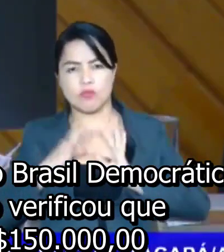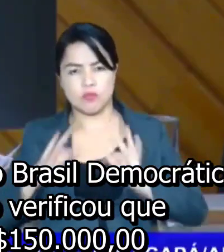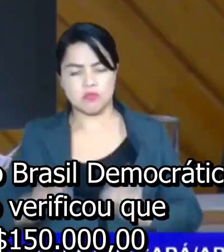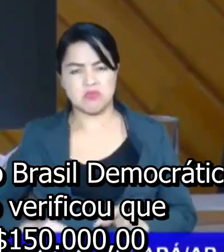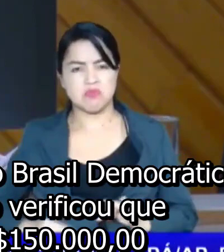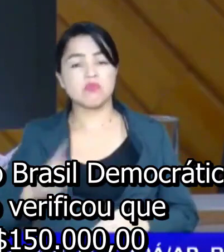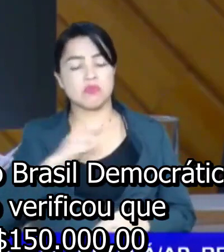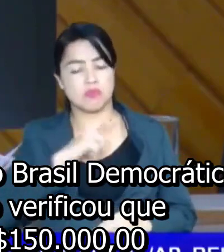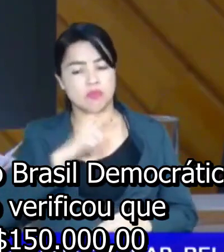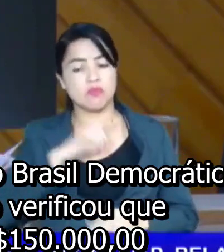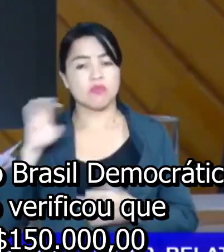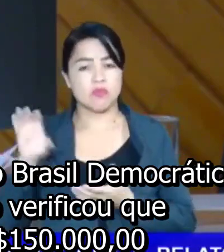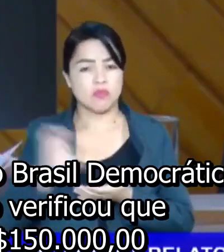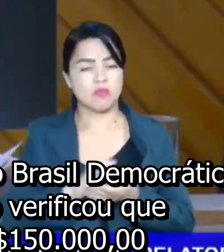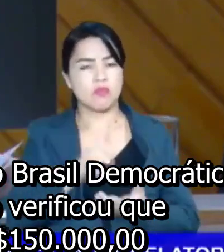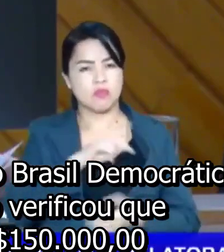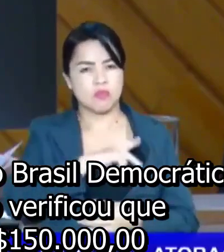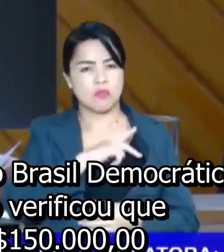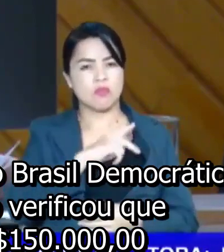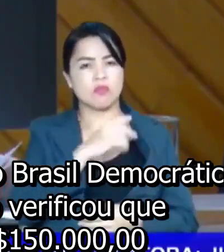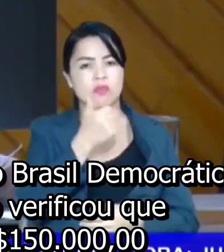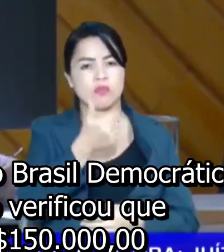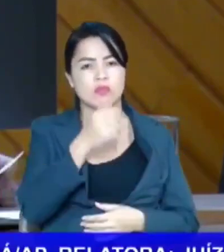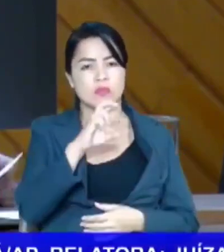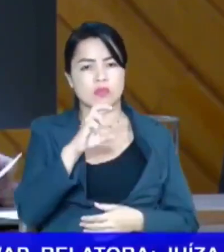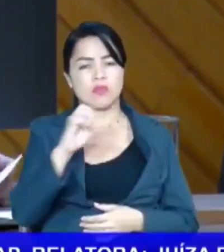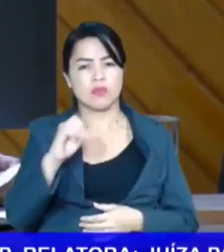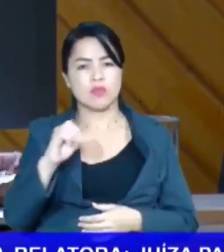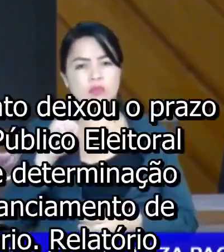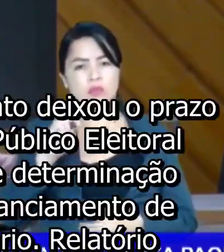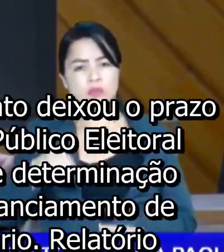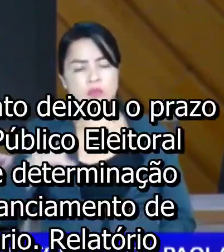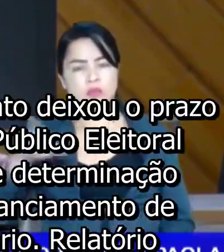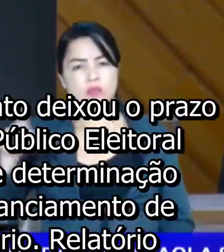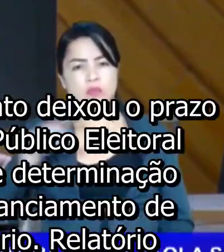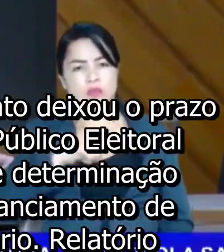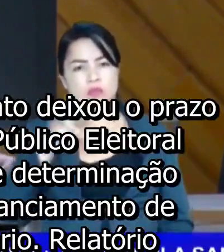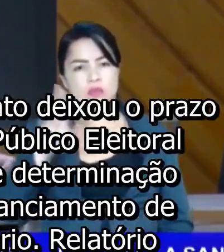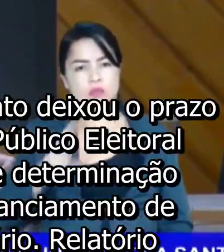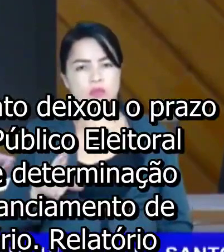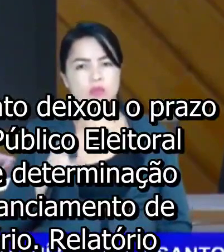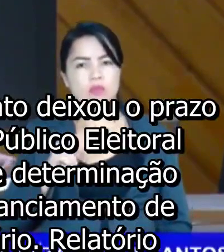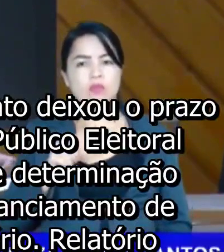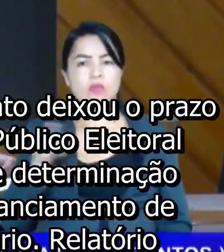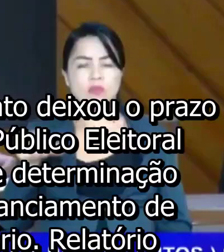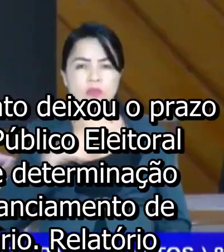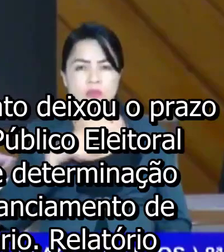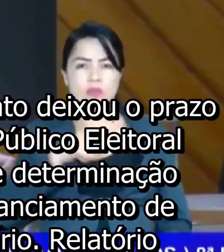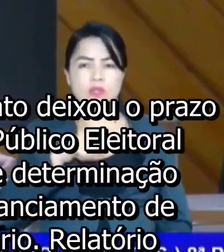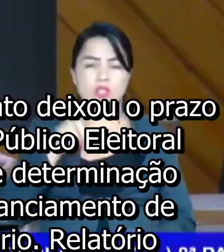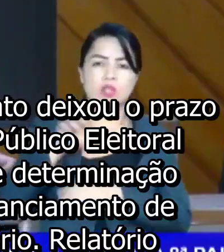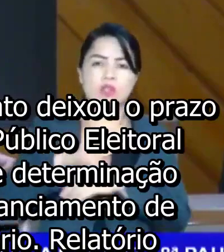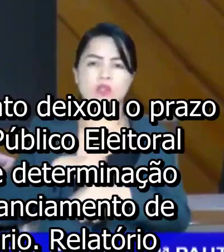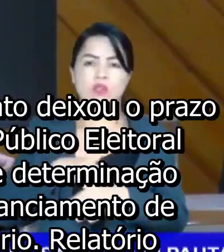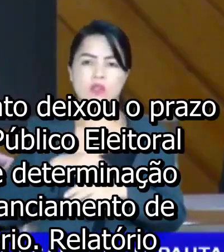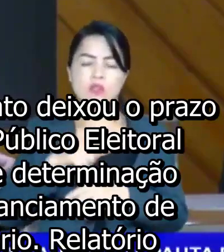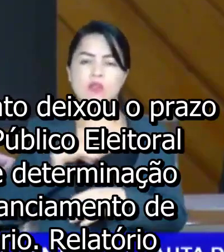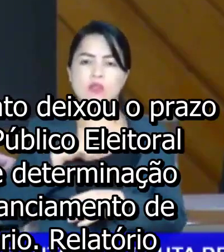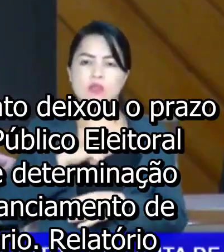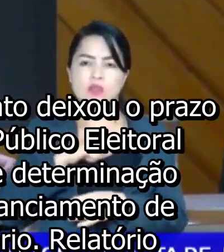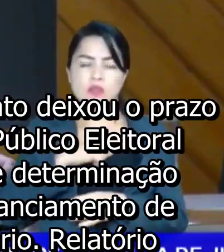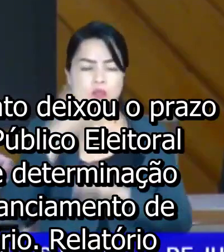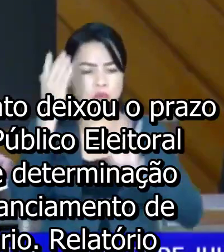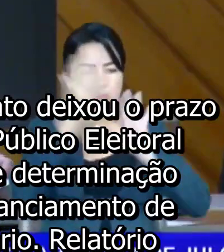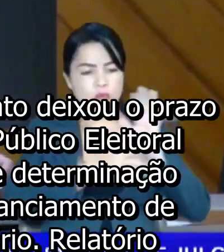houve recebimento de recursos públicos no valor de R$ 150 mil. Embora devidamente intimado para prestar contas, o candidato deixou o